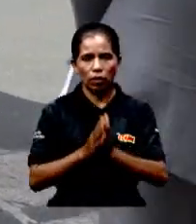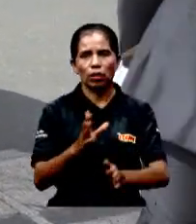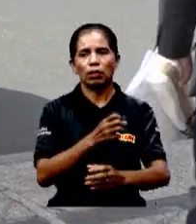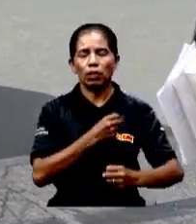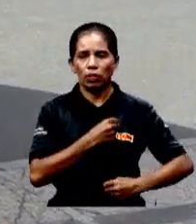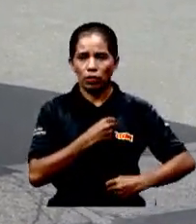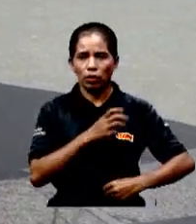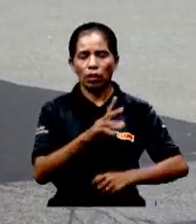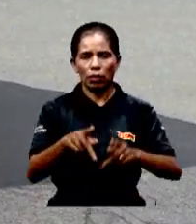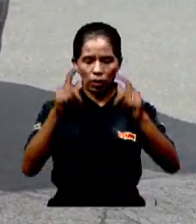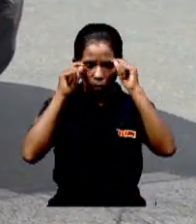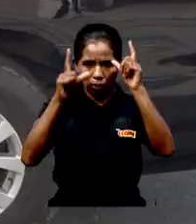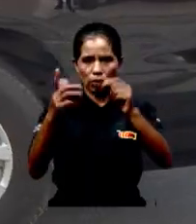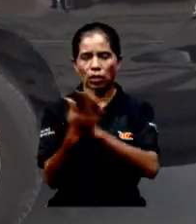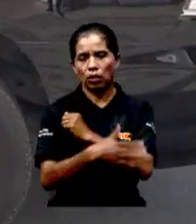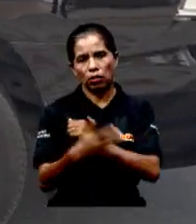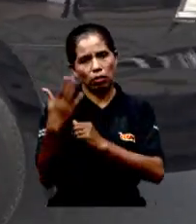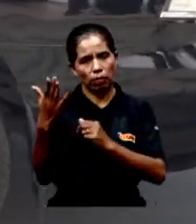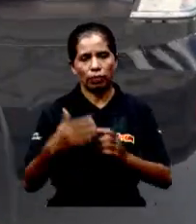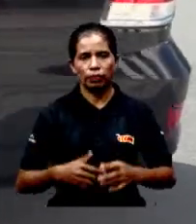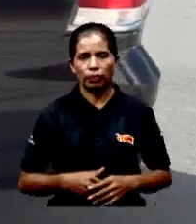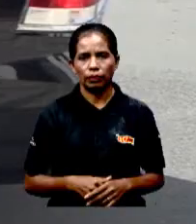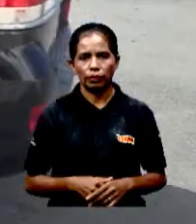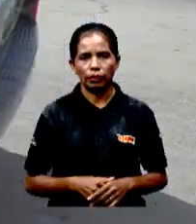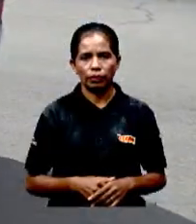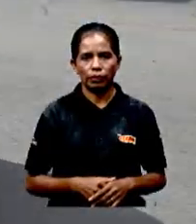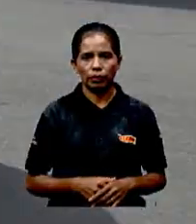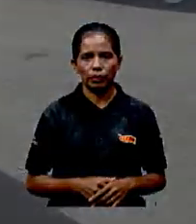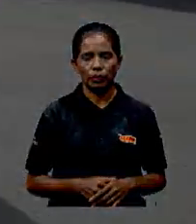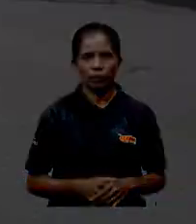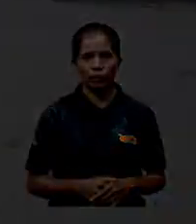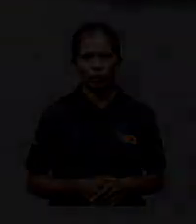diplomata timoruan e a nação referente. Adereto Ximenes, Agostinho da Costa, GMN.